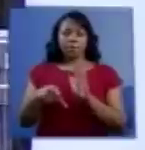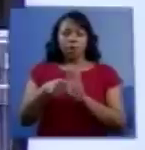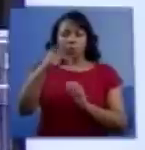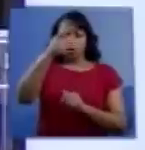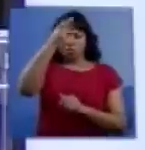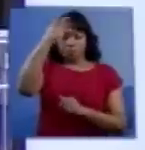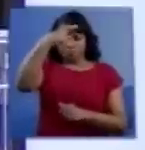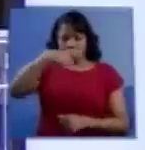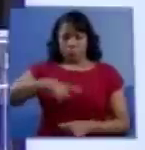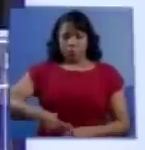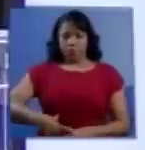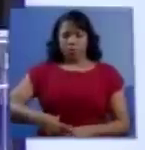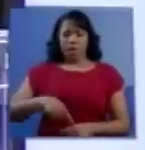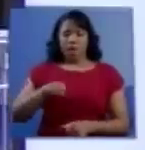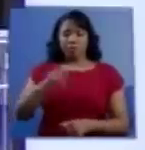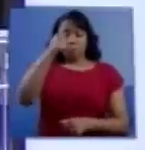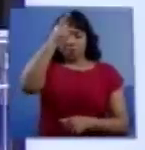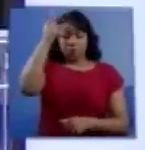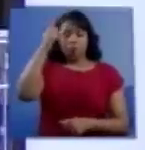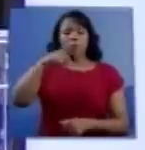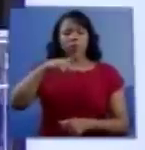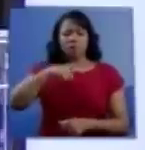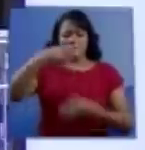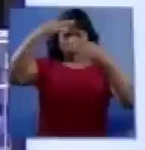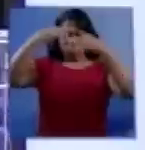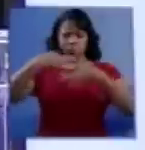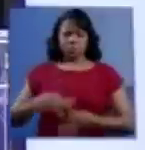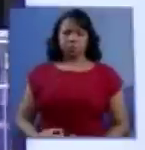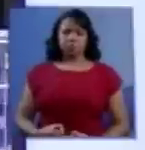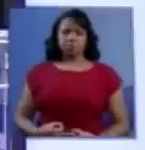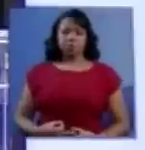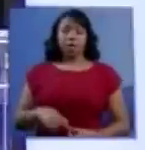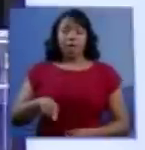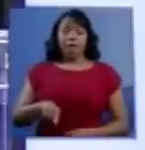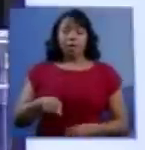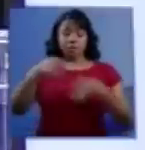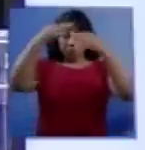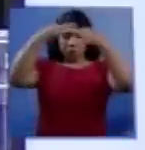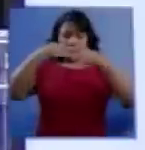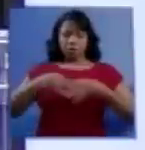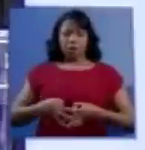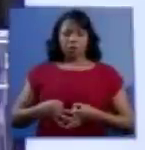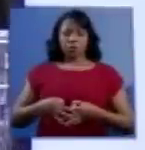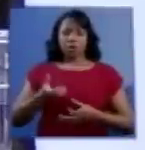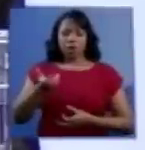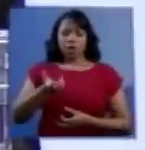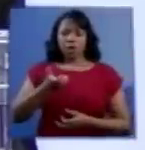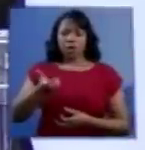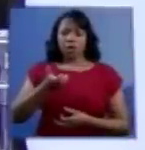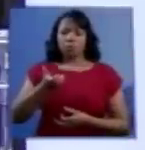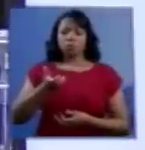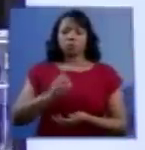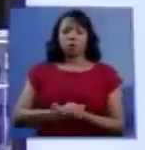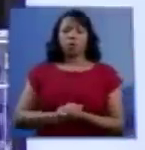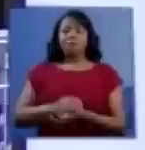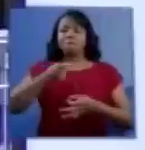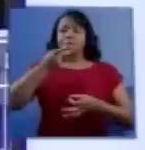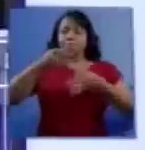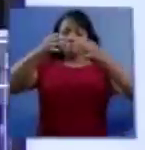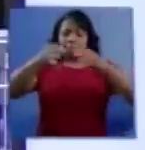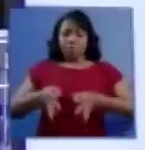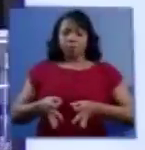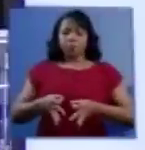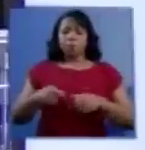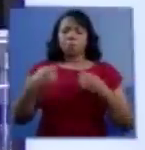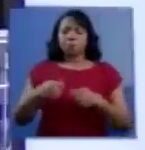humana este indivíduo tem uma dignidade e essa dignidade que nós queremos reafirmar